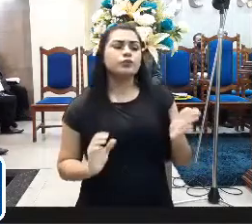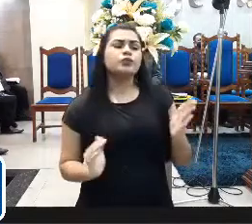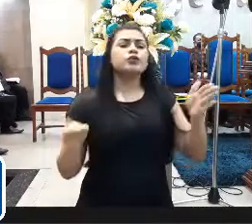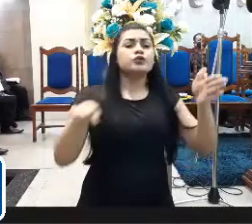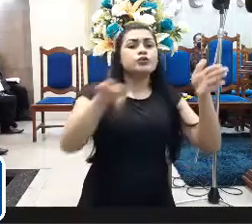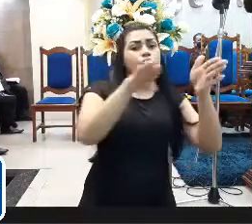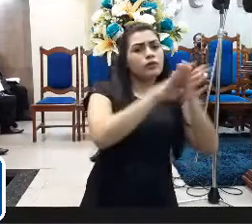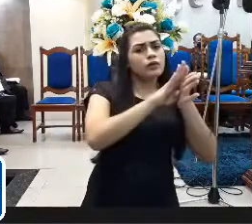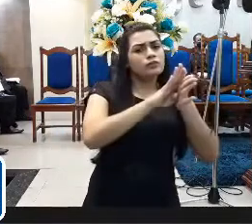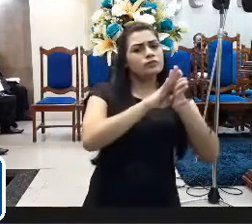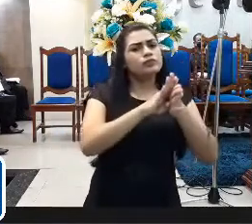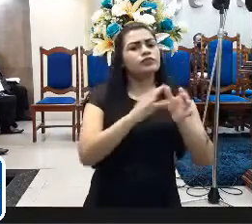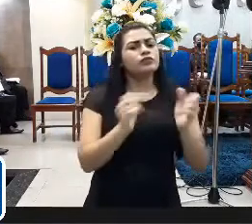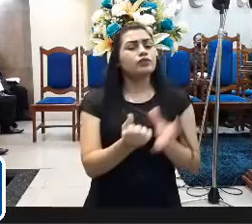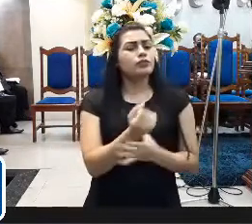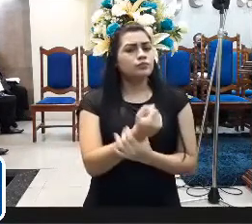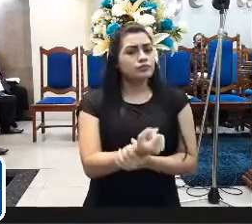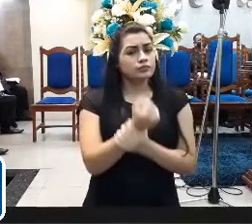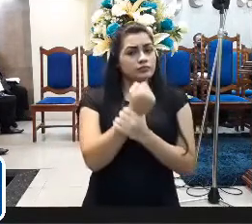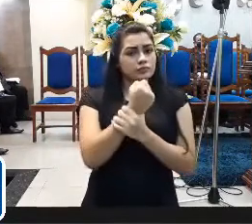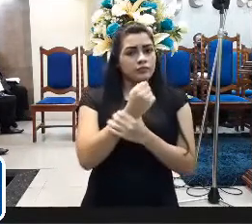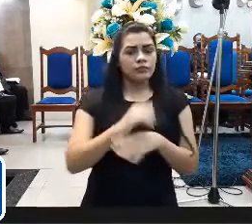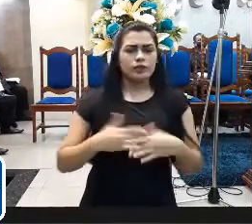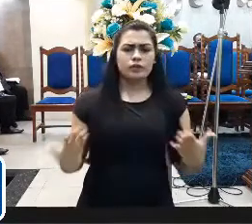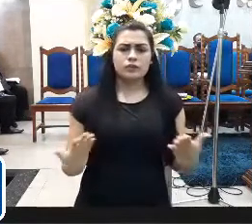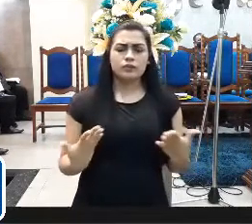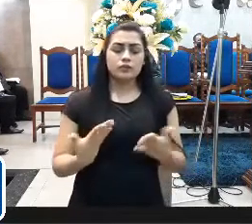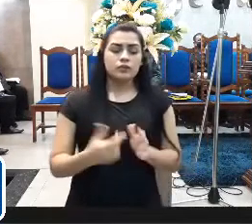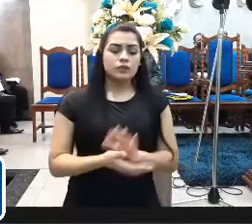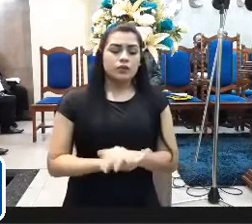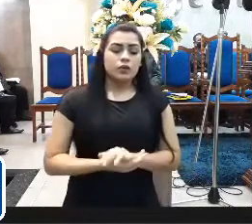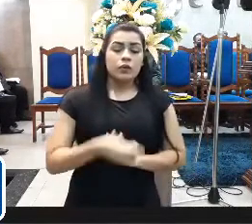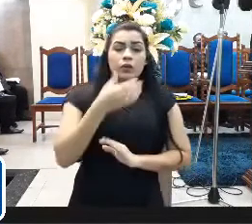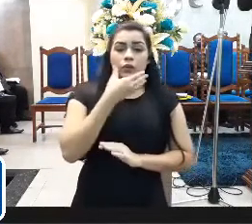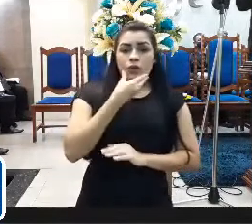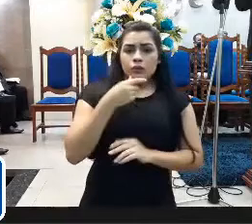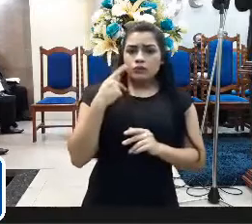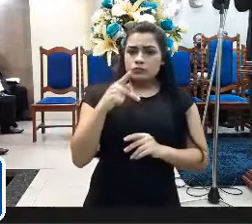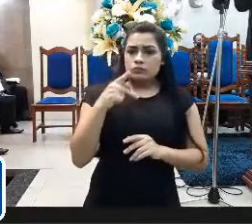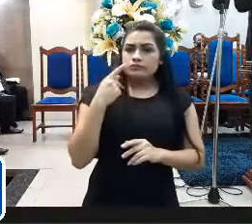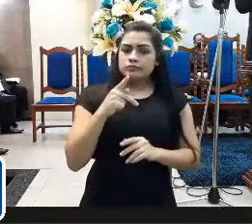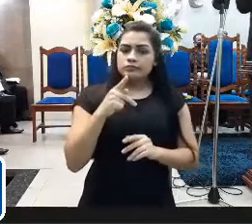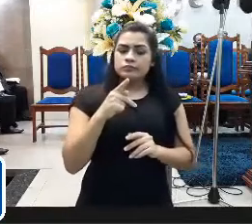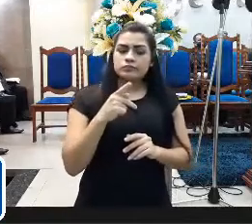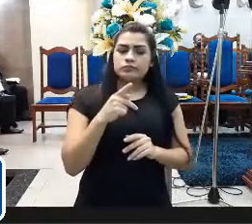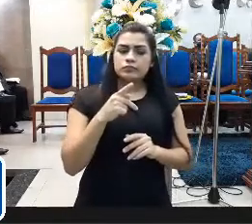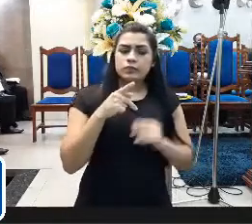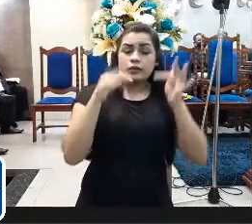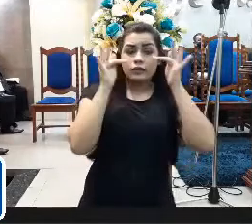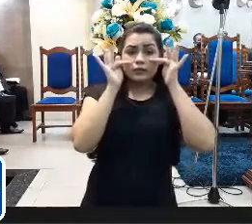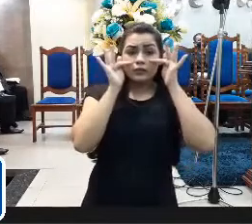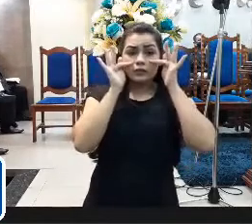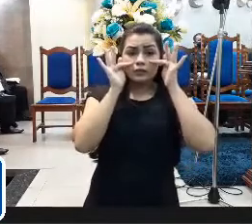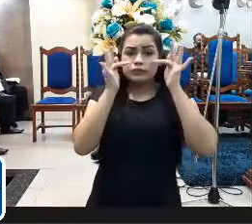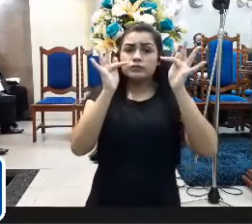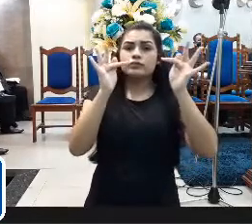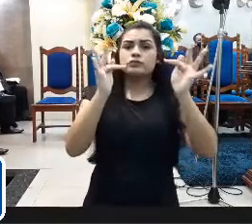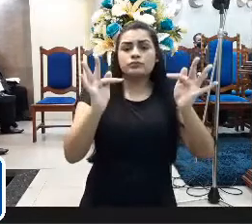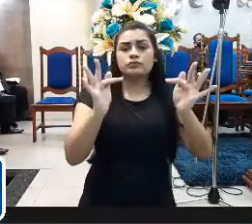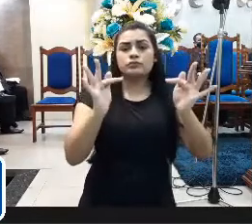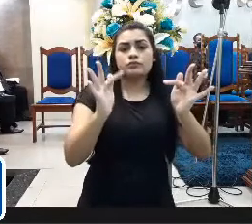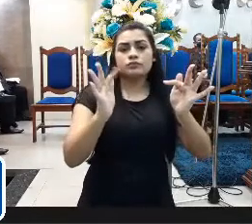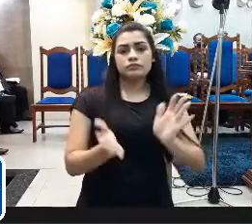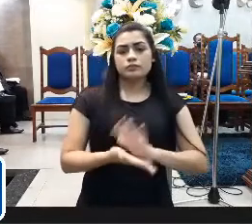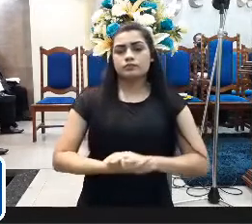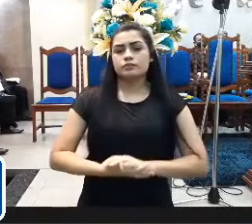que os profetas deram testemunho. Nesse capítulo 1, o apóstolo deixa claro que os profetas